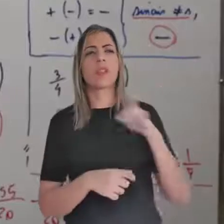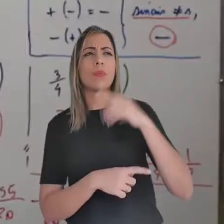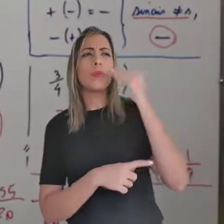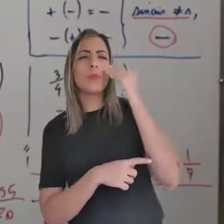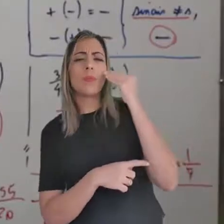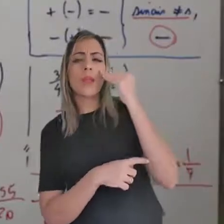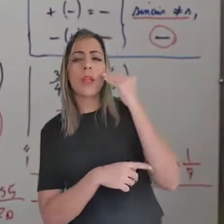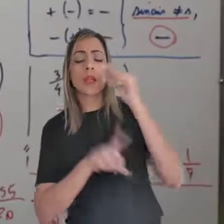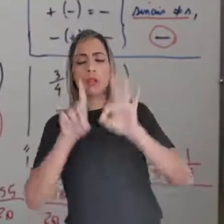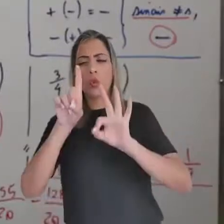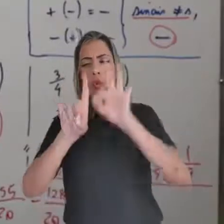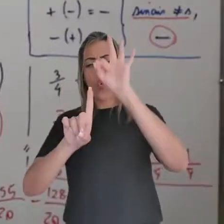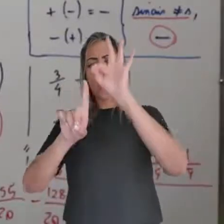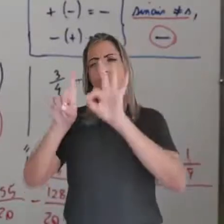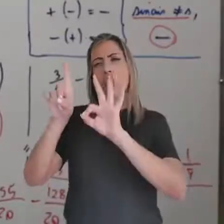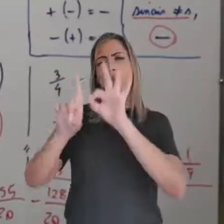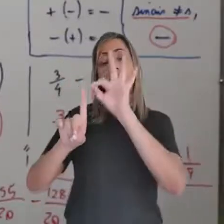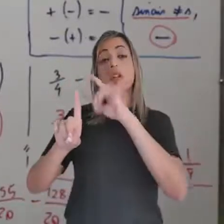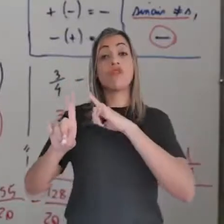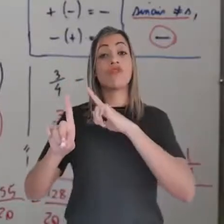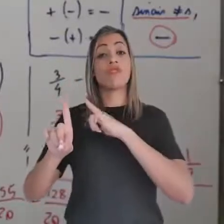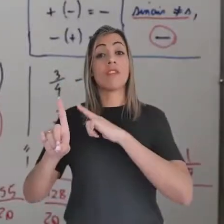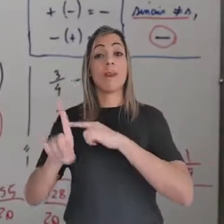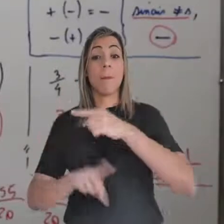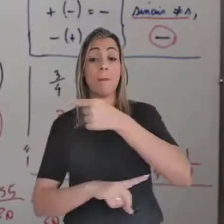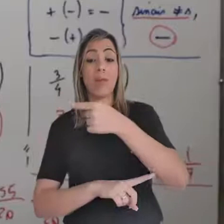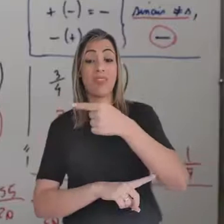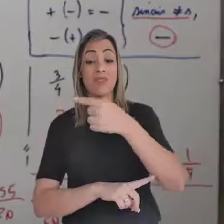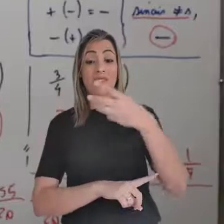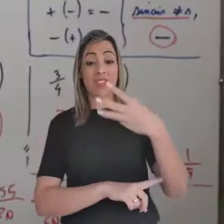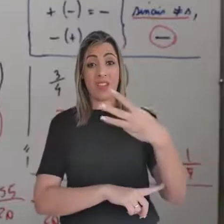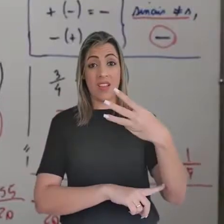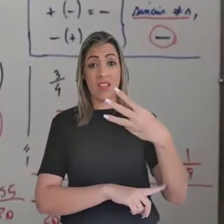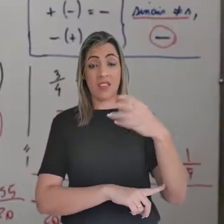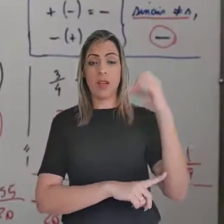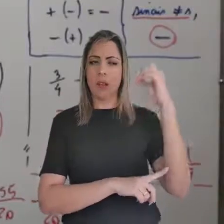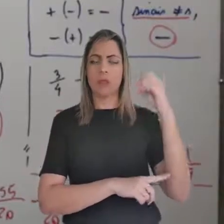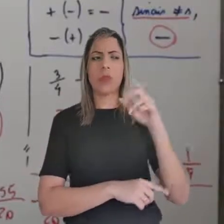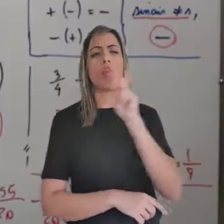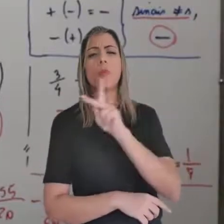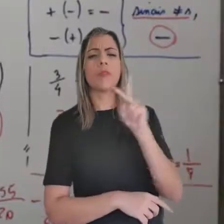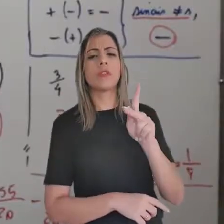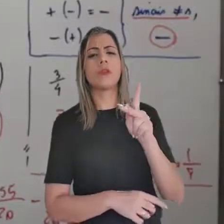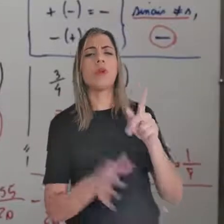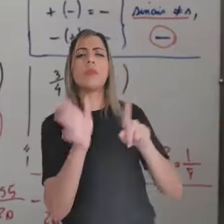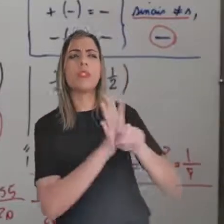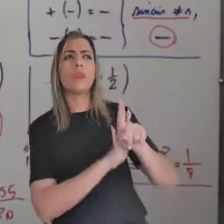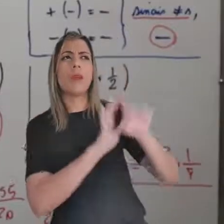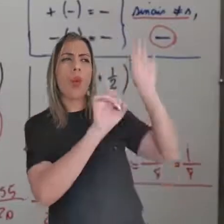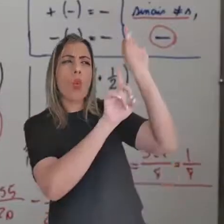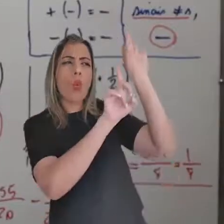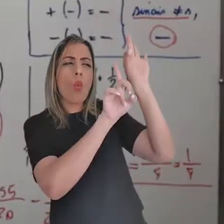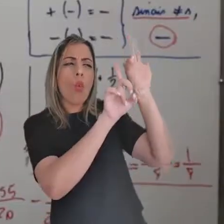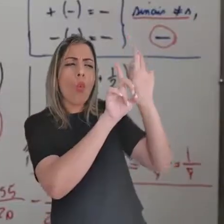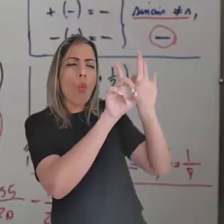Durante uma experiência, a temperatura foi medida e estava marcando menos 3 graus Celsius. O professor pediu para abaixar